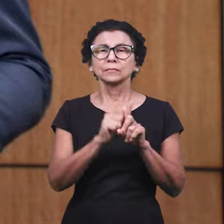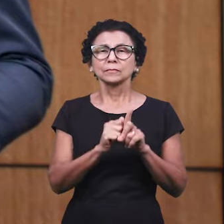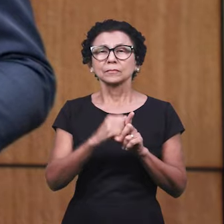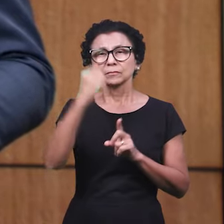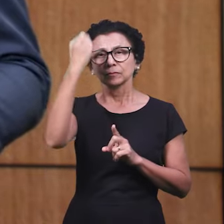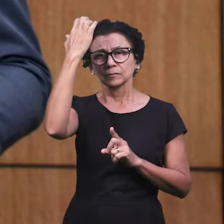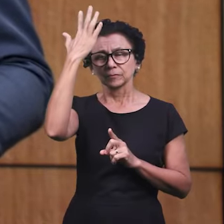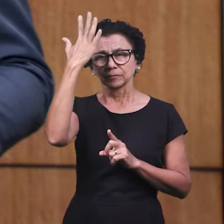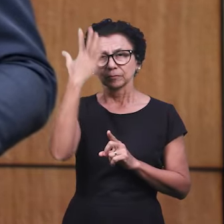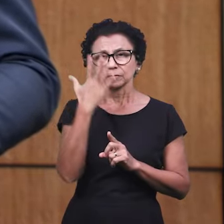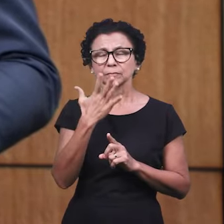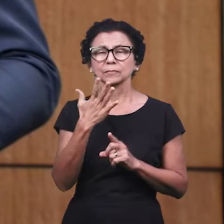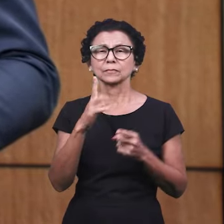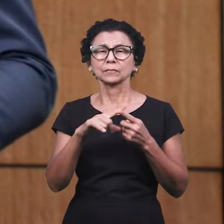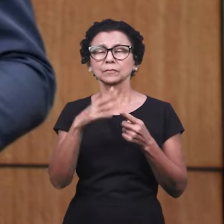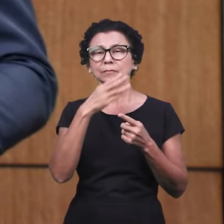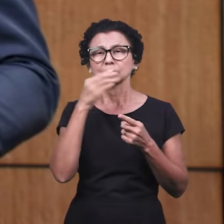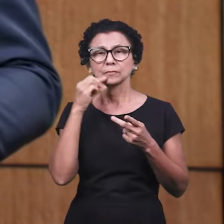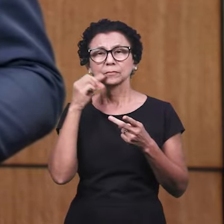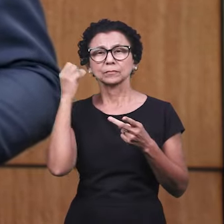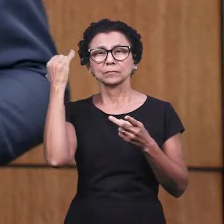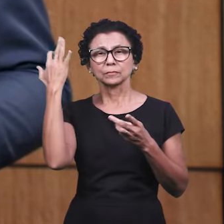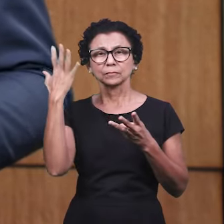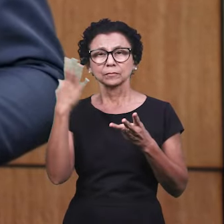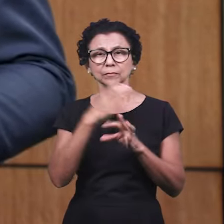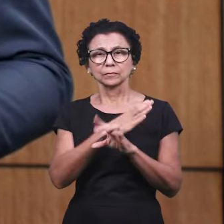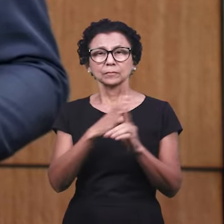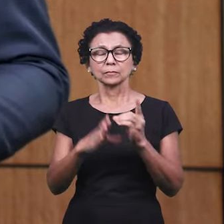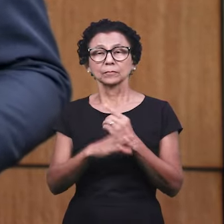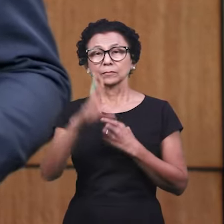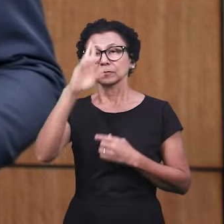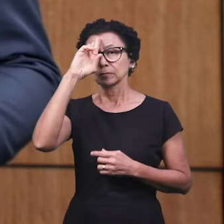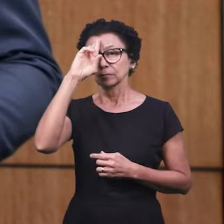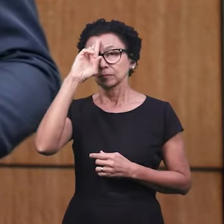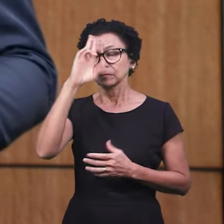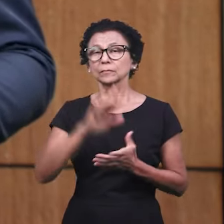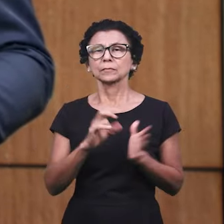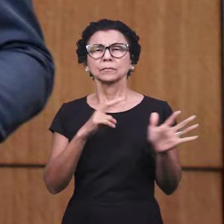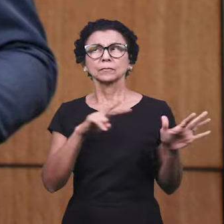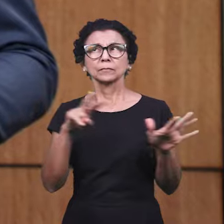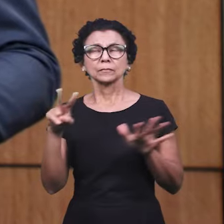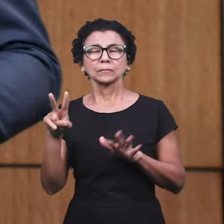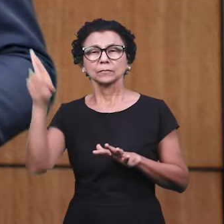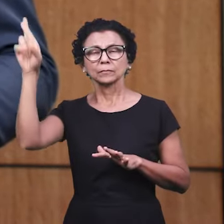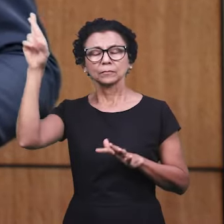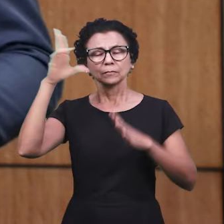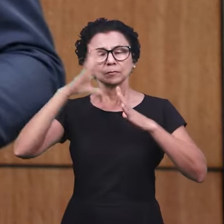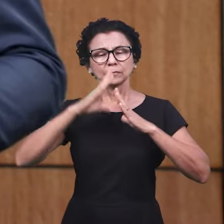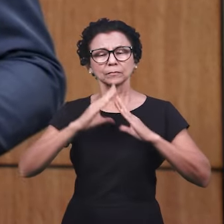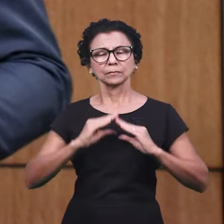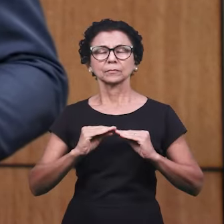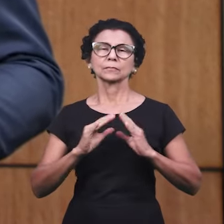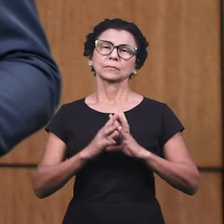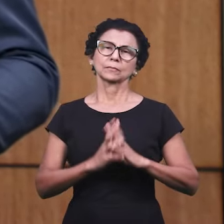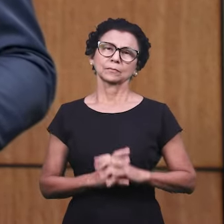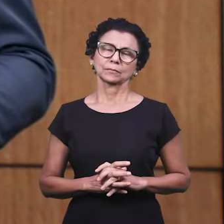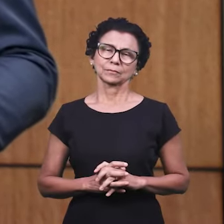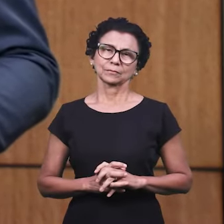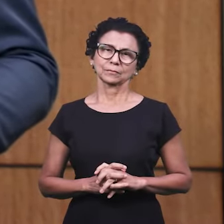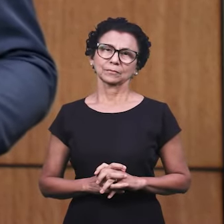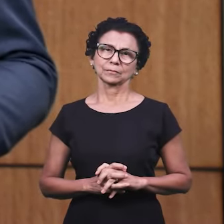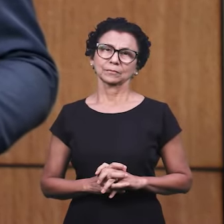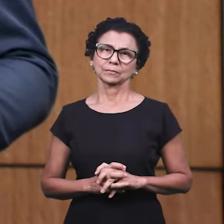mês da família, jejum, madrugada, culto a meio-dia. Nesta semana, o Senhor Deus trouxe um refrigério ao seu coração e revela que é